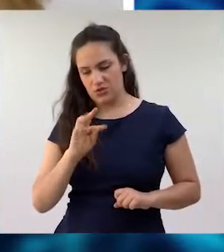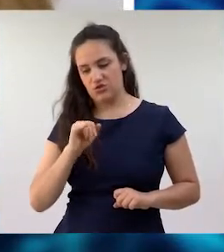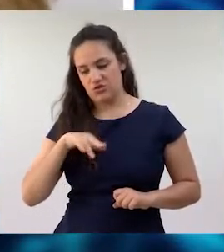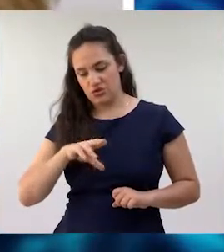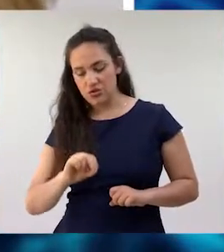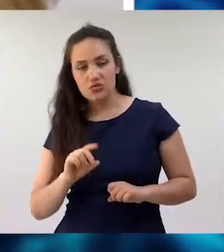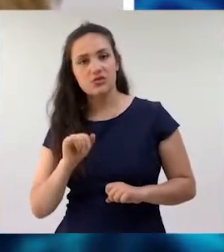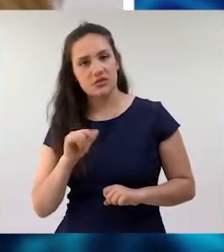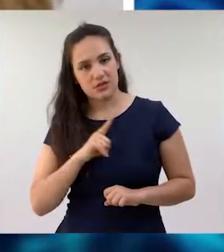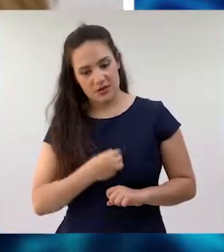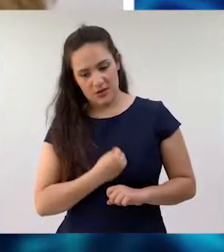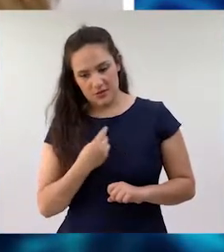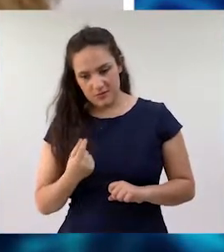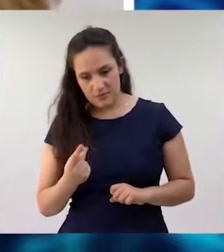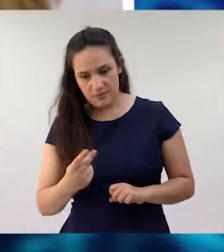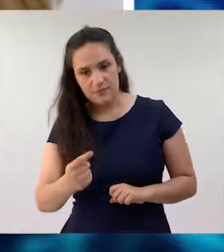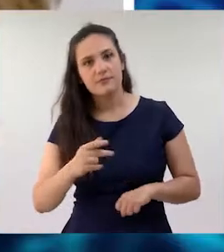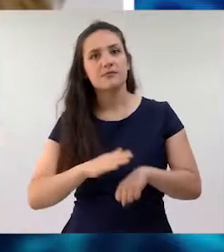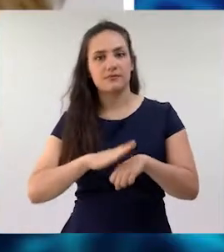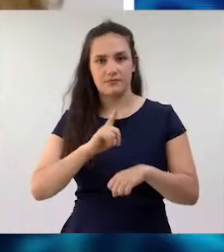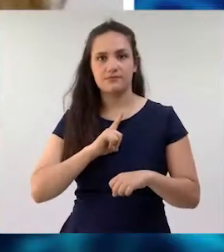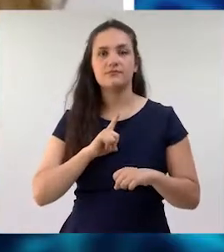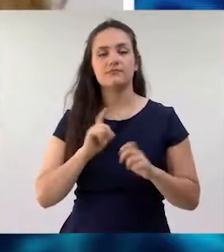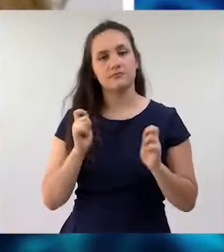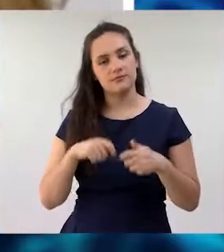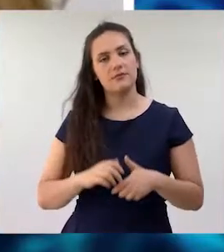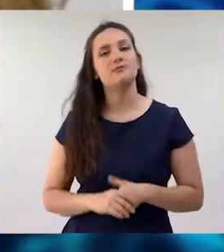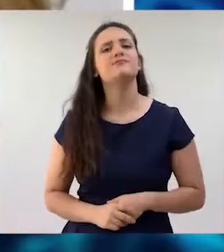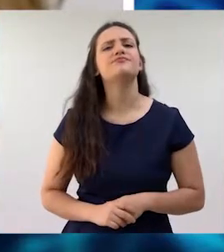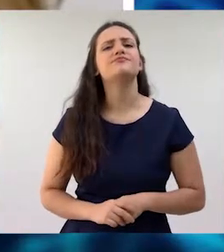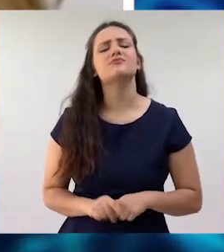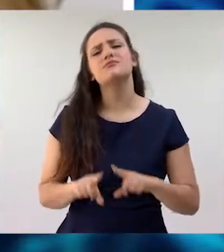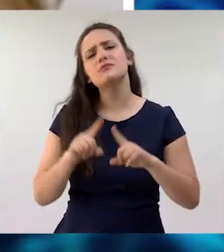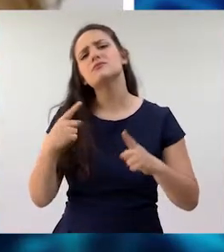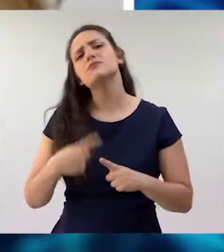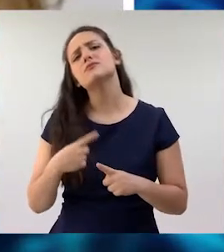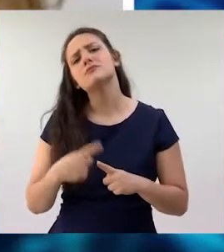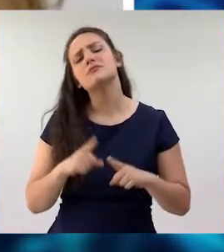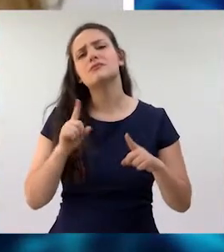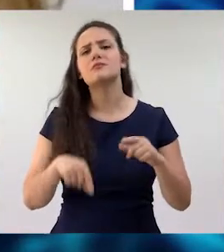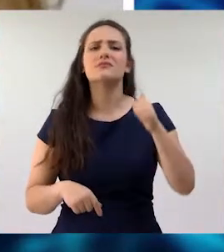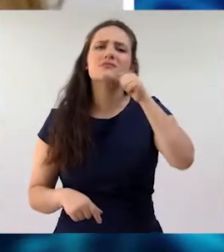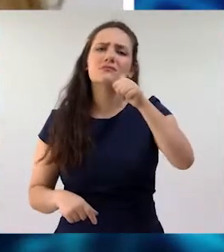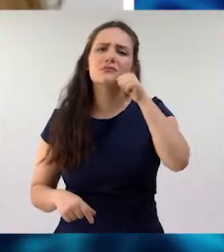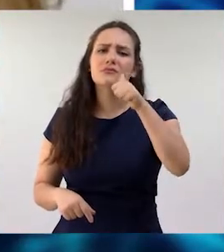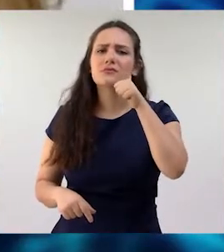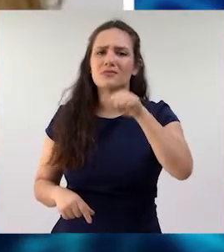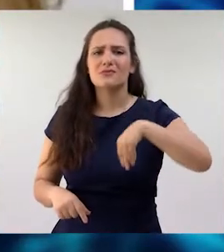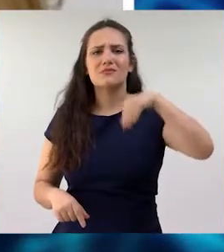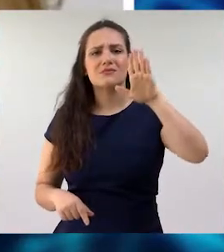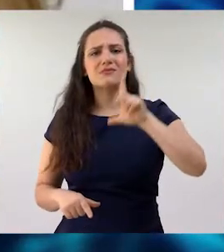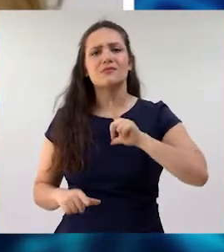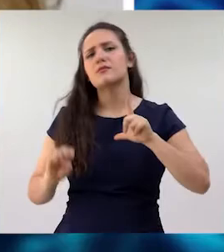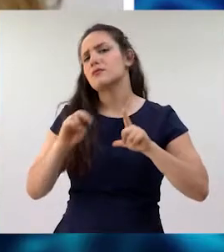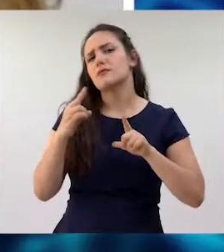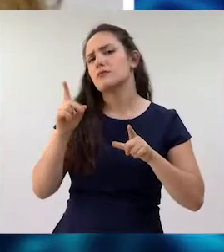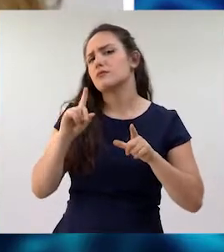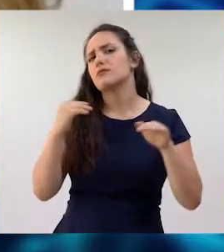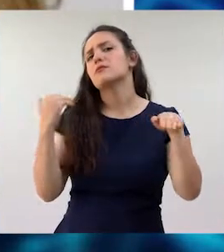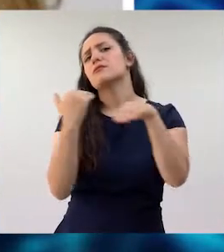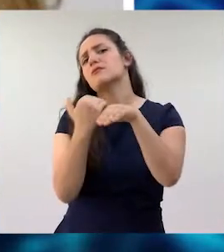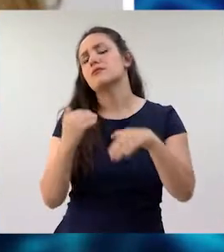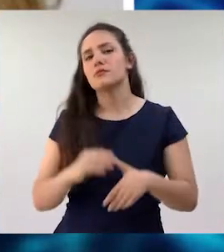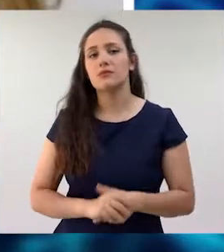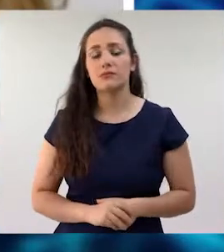estar mais sujeita a desenvolver tumores como esse. As mulheres, elas são mais atingidas ou fica igual?